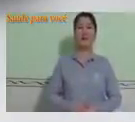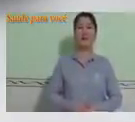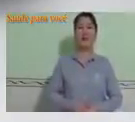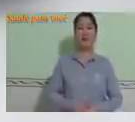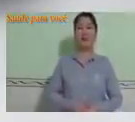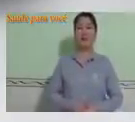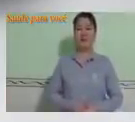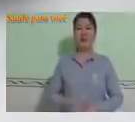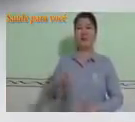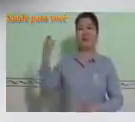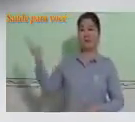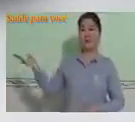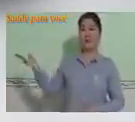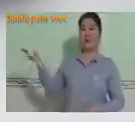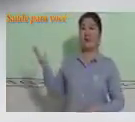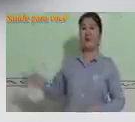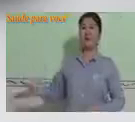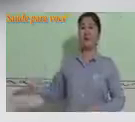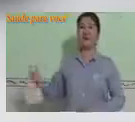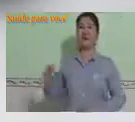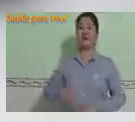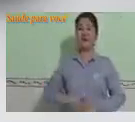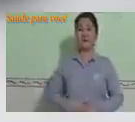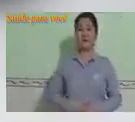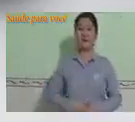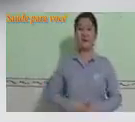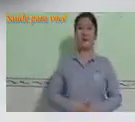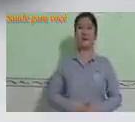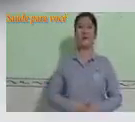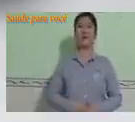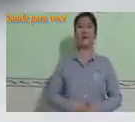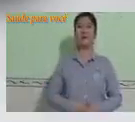noite, ossos frágeis e desenvolvimento de osteoporose.